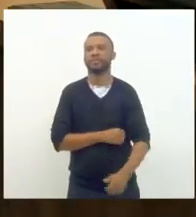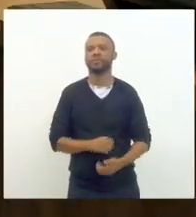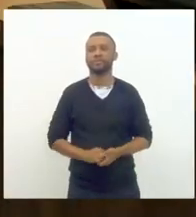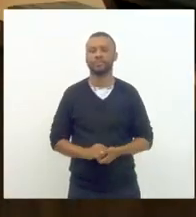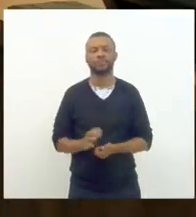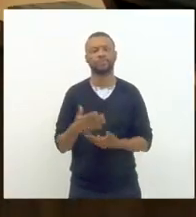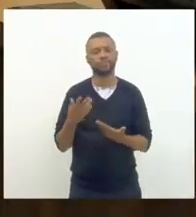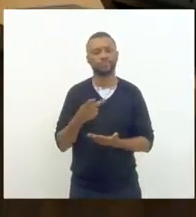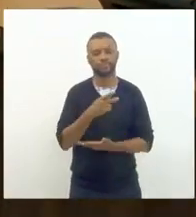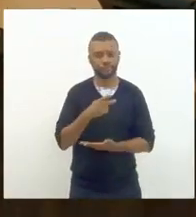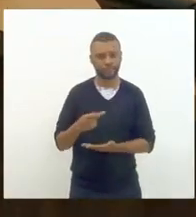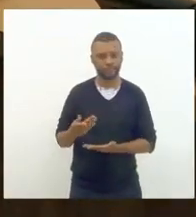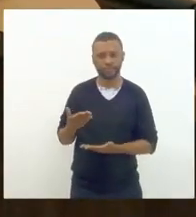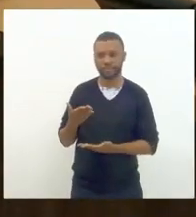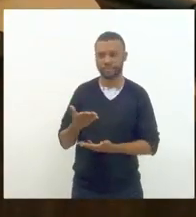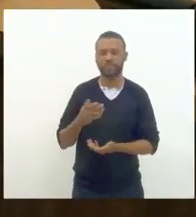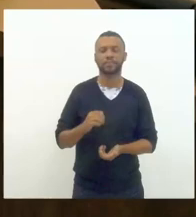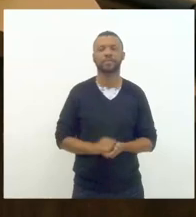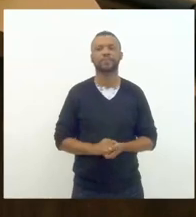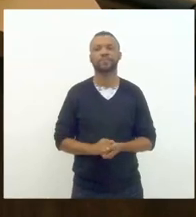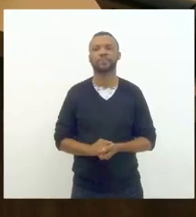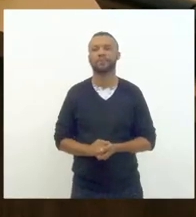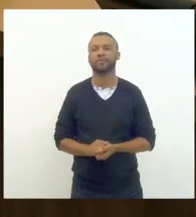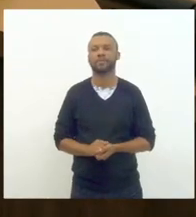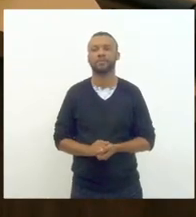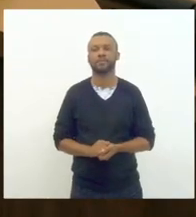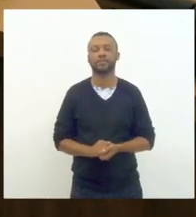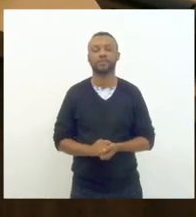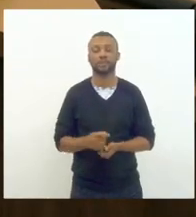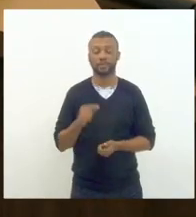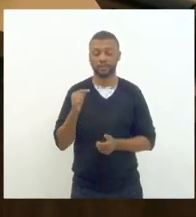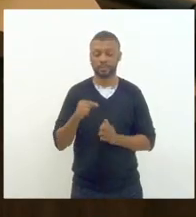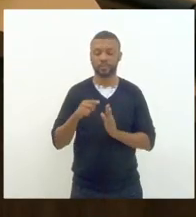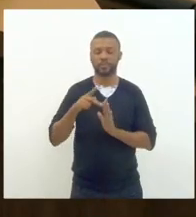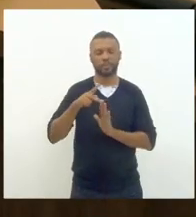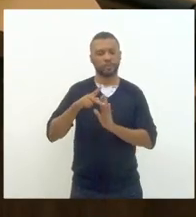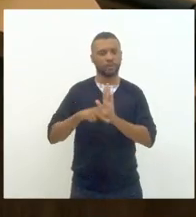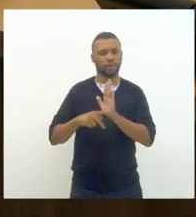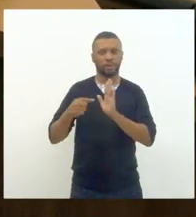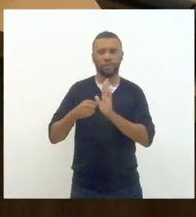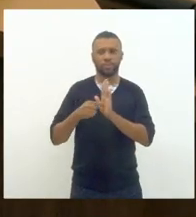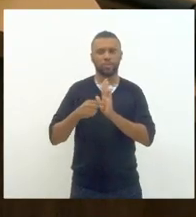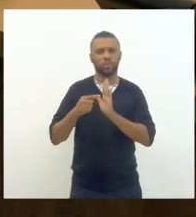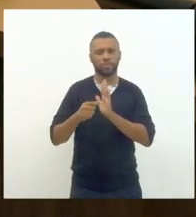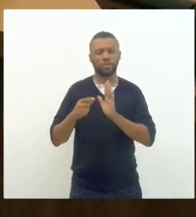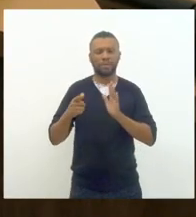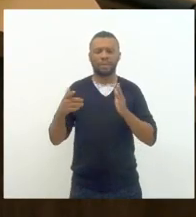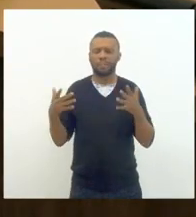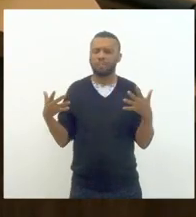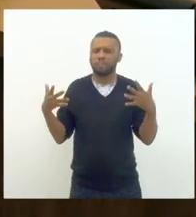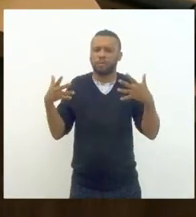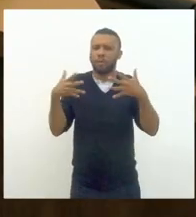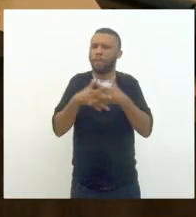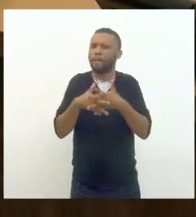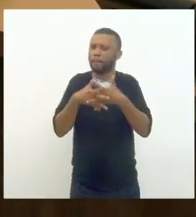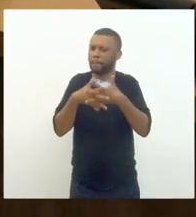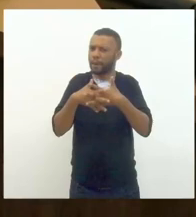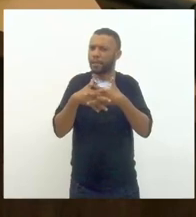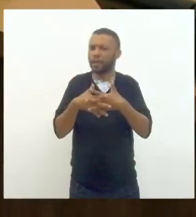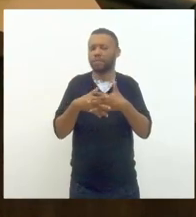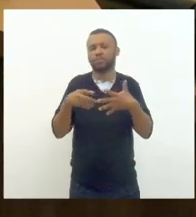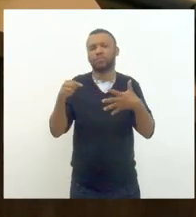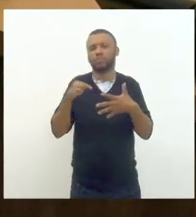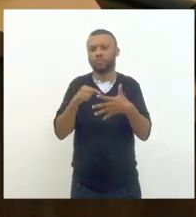Senhor presidente, esse foi um dos projetos mais complexos que